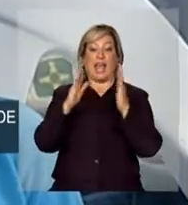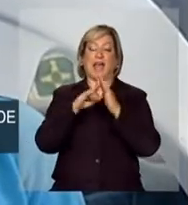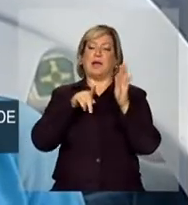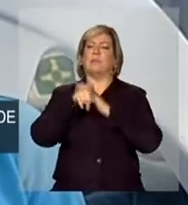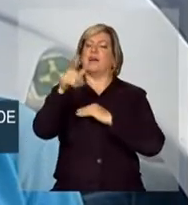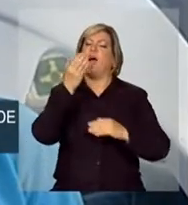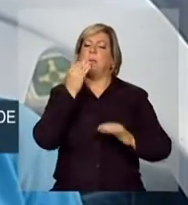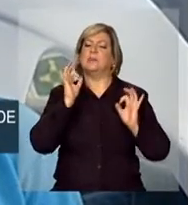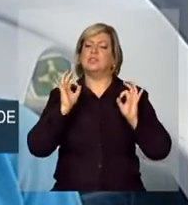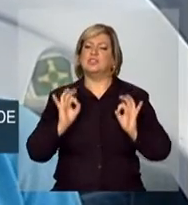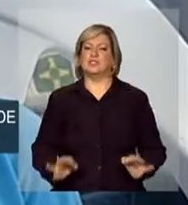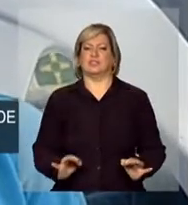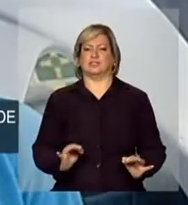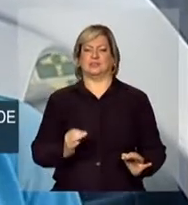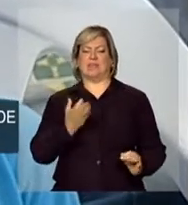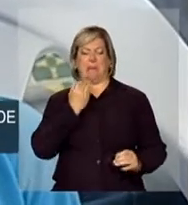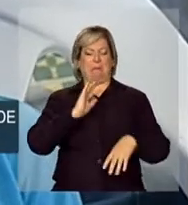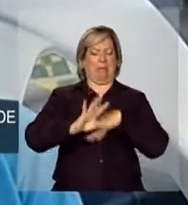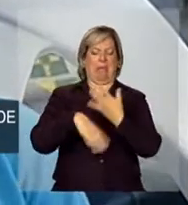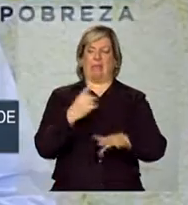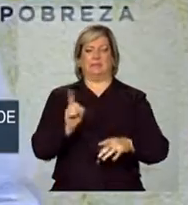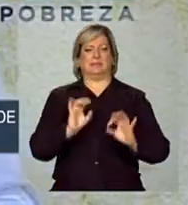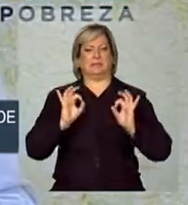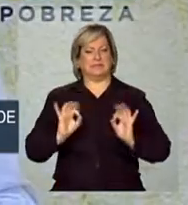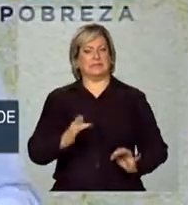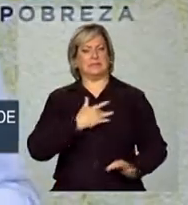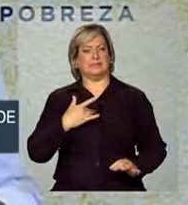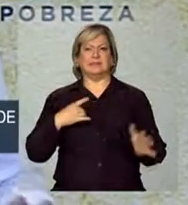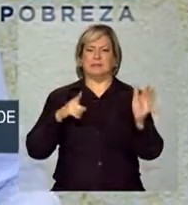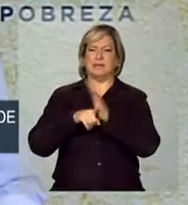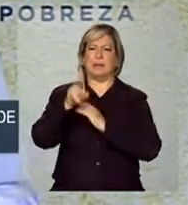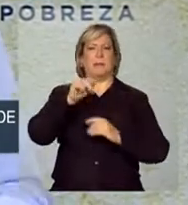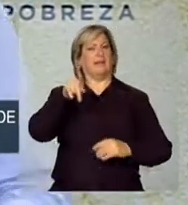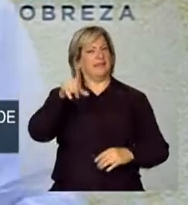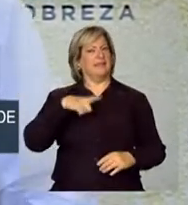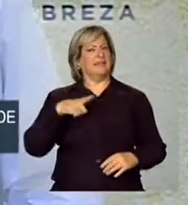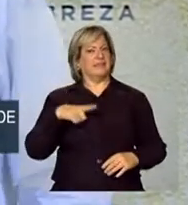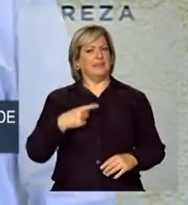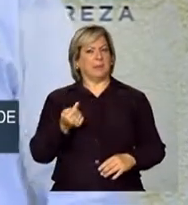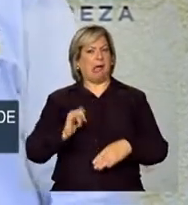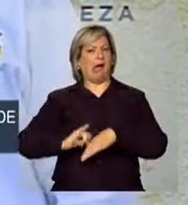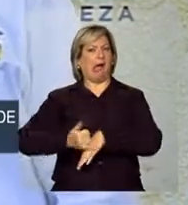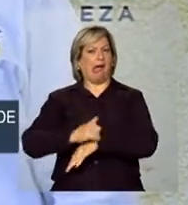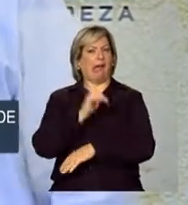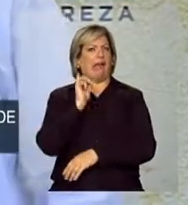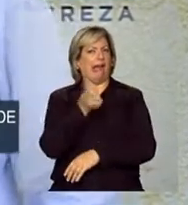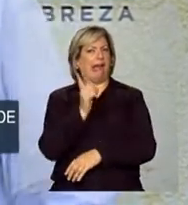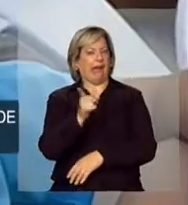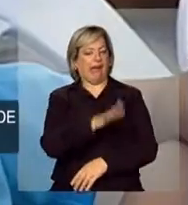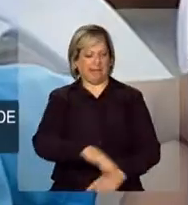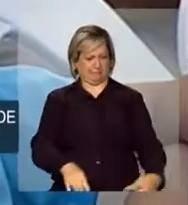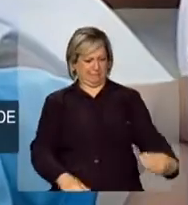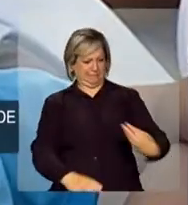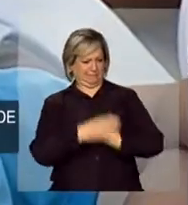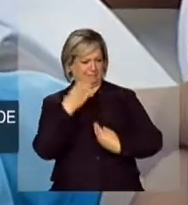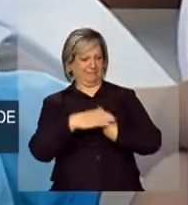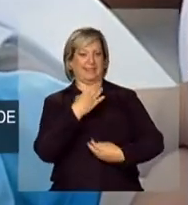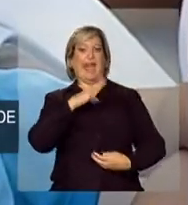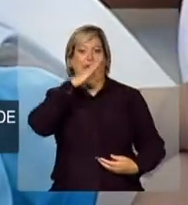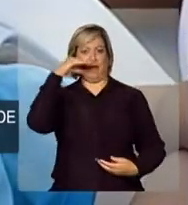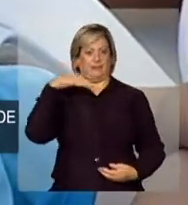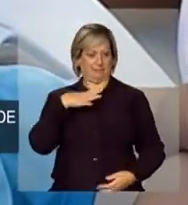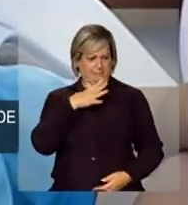vamos comer direito vamos ter alimentação mais adequada pai está ficando meio acima do peso se eu nunca mais fez